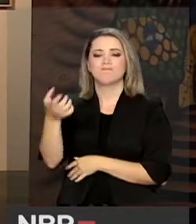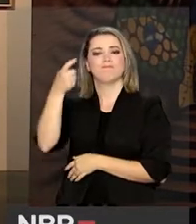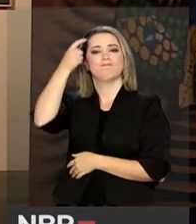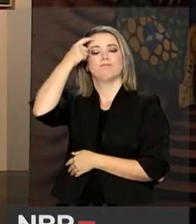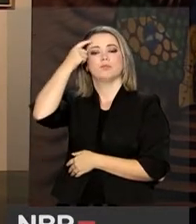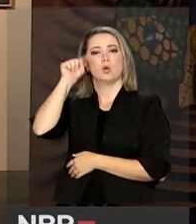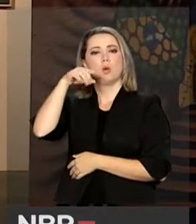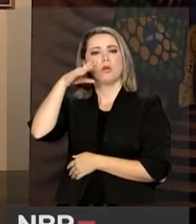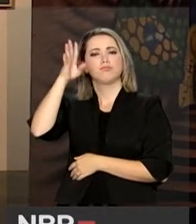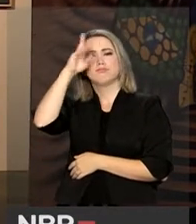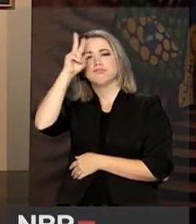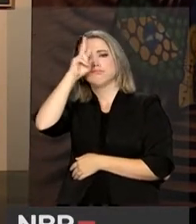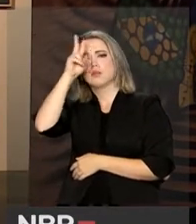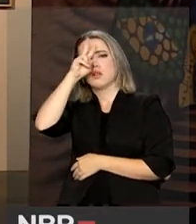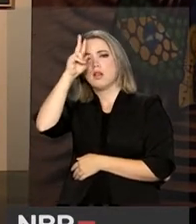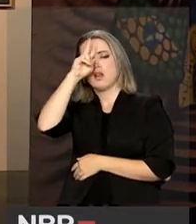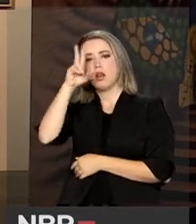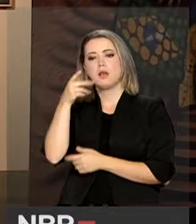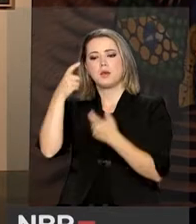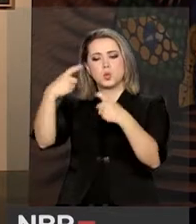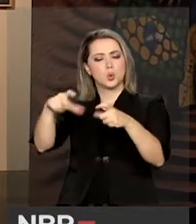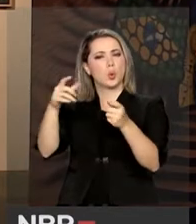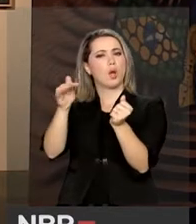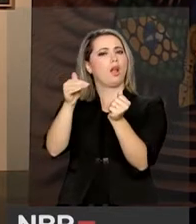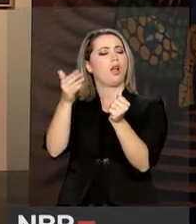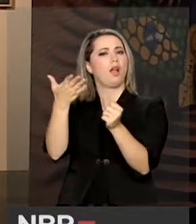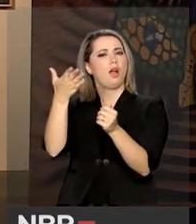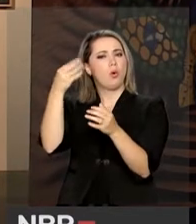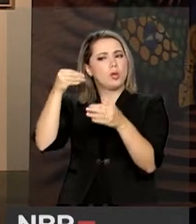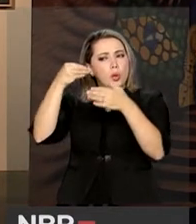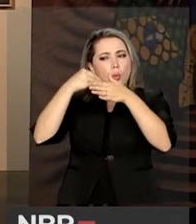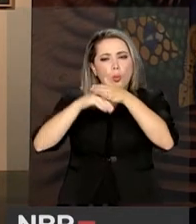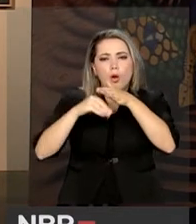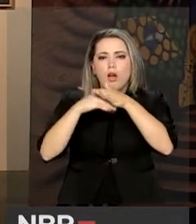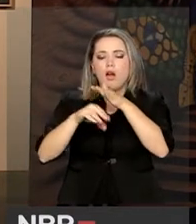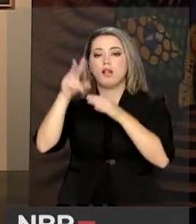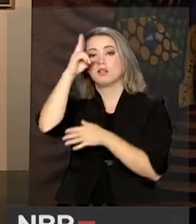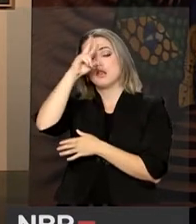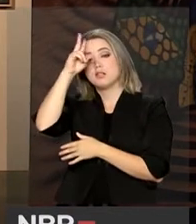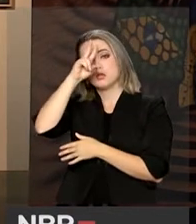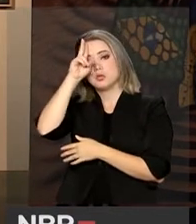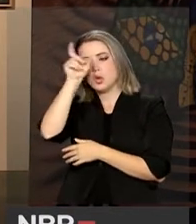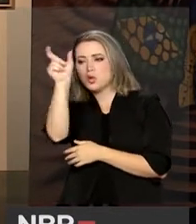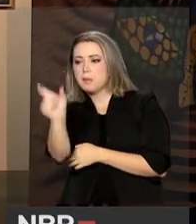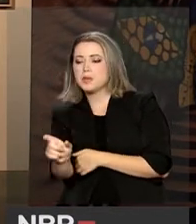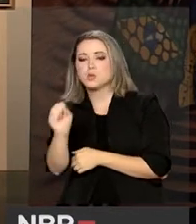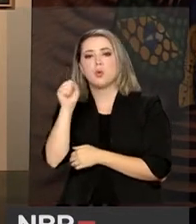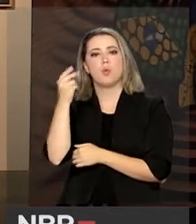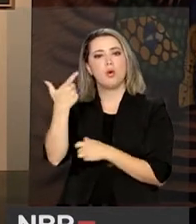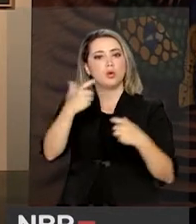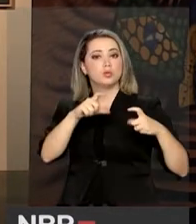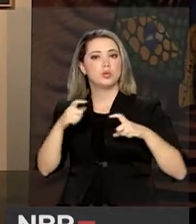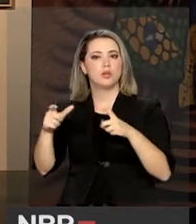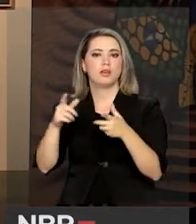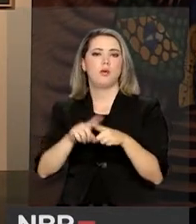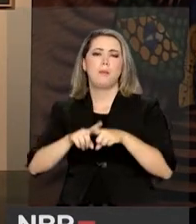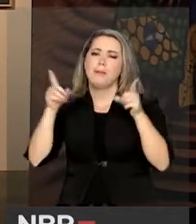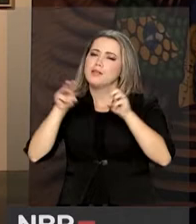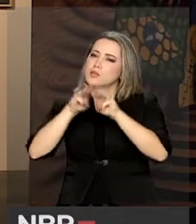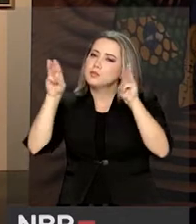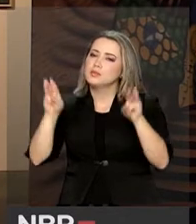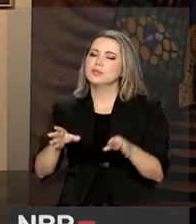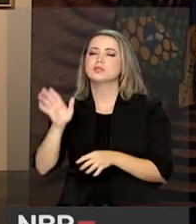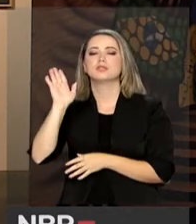cabeça a imagem daquele lugar que guarda história, memória antiga de alguém ou de algum lugar. Mas os museus, a gente sabe que